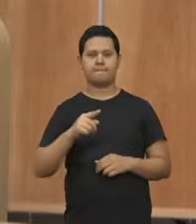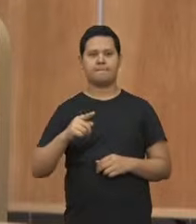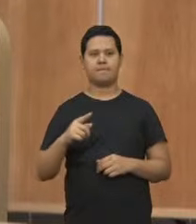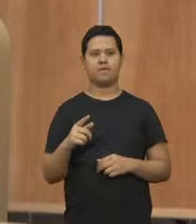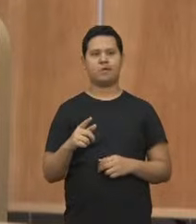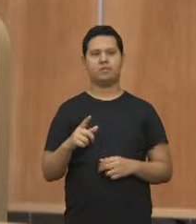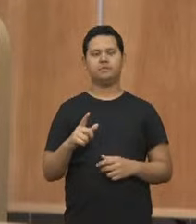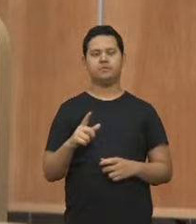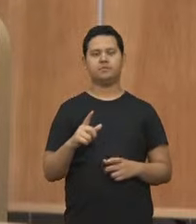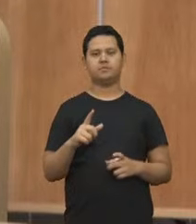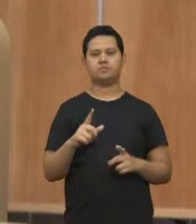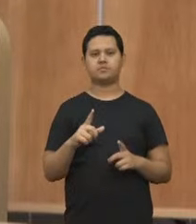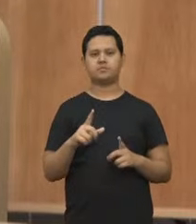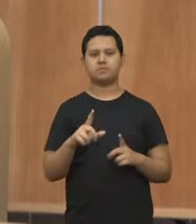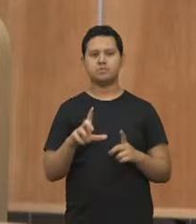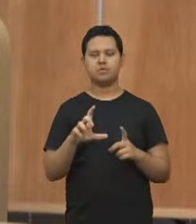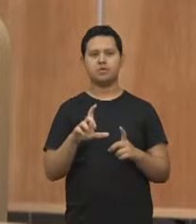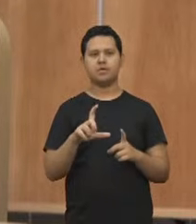Porque